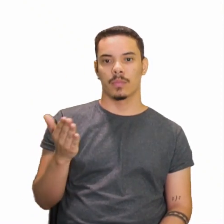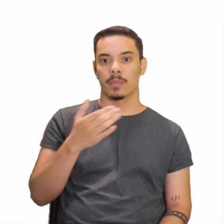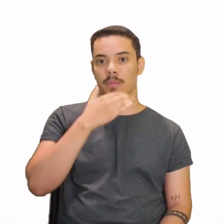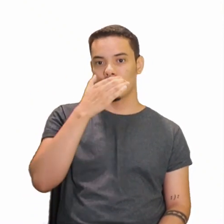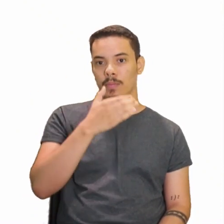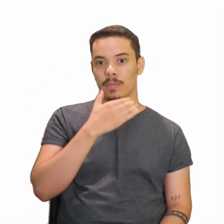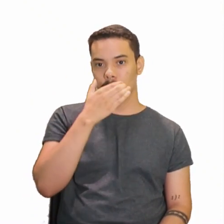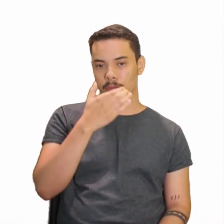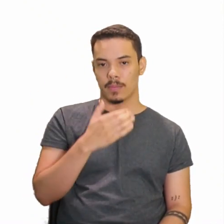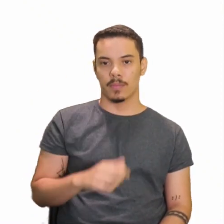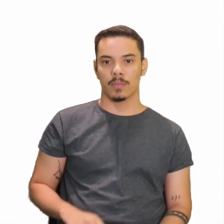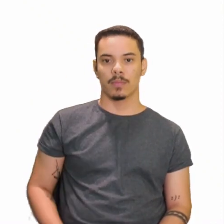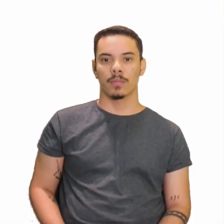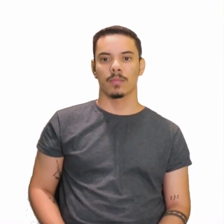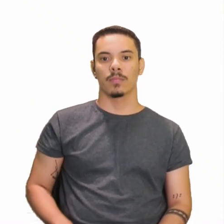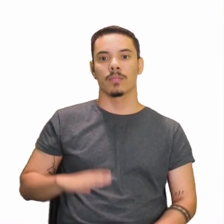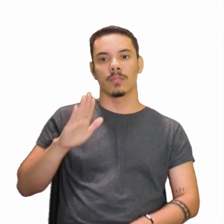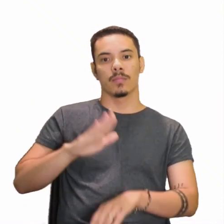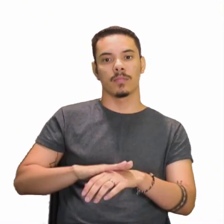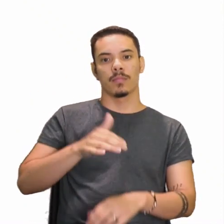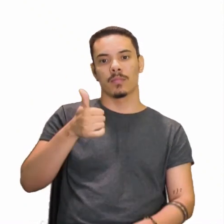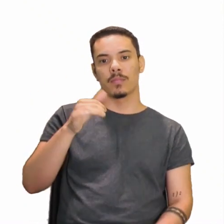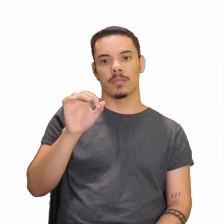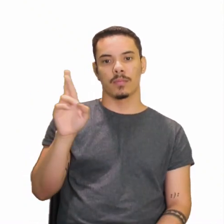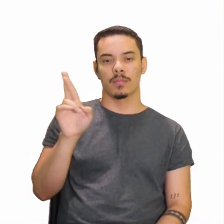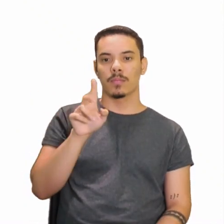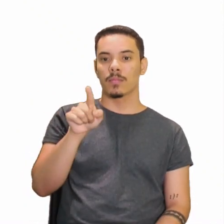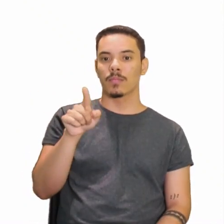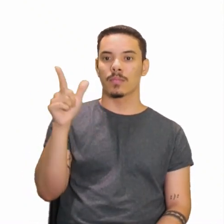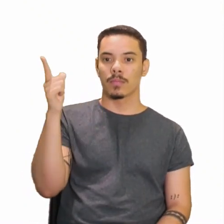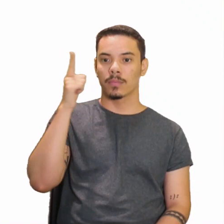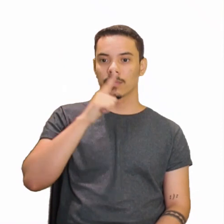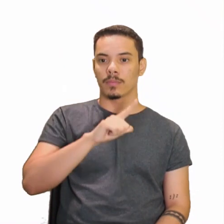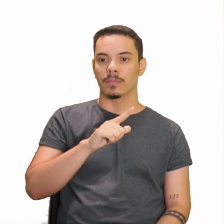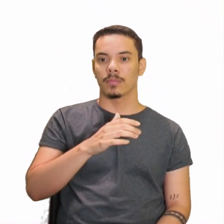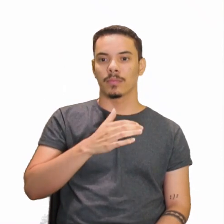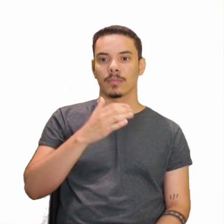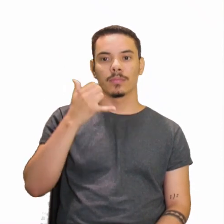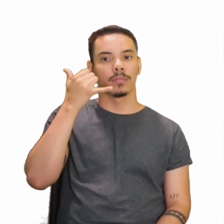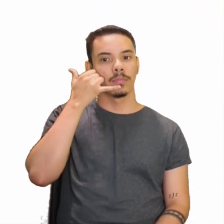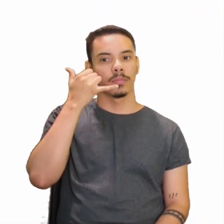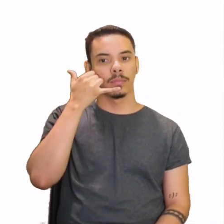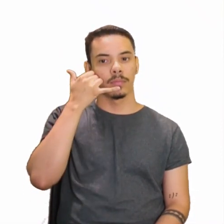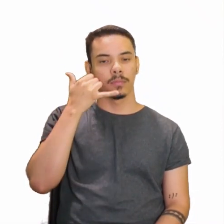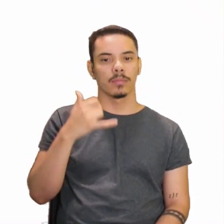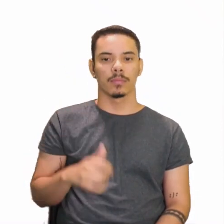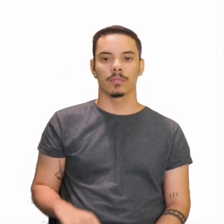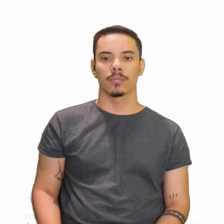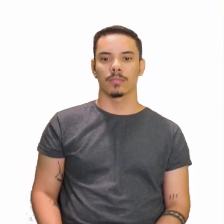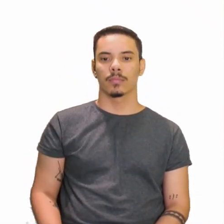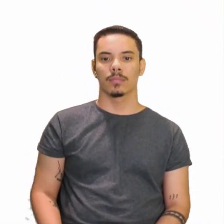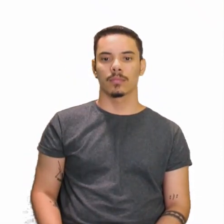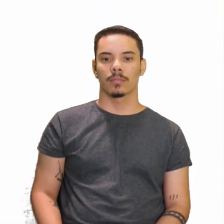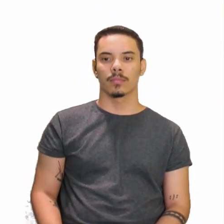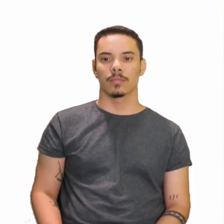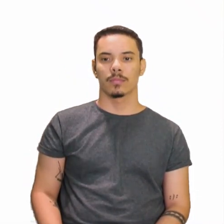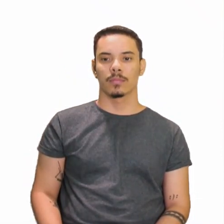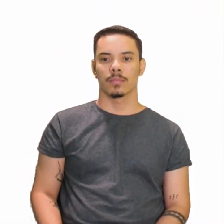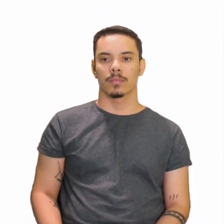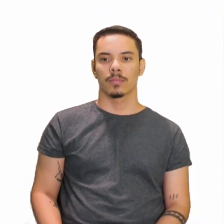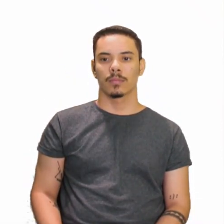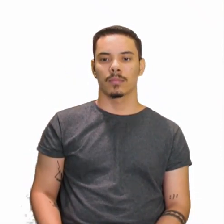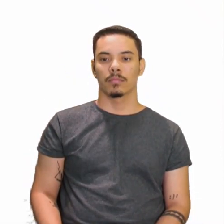só a fala do rapaz. Com mais R$10 você ganha um celular. E no final chega o